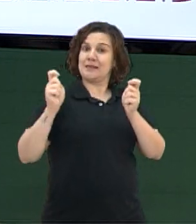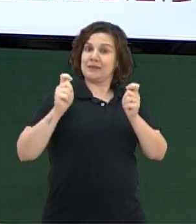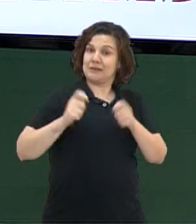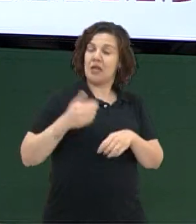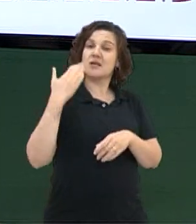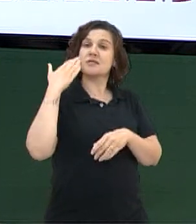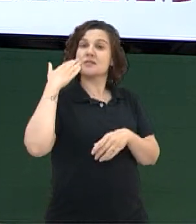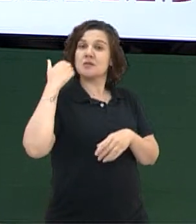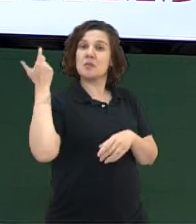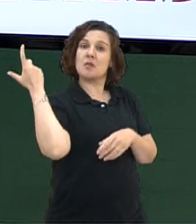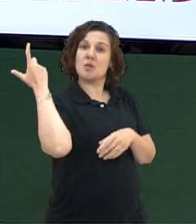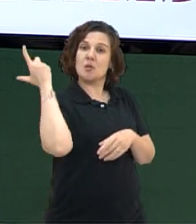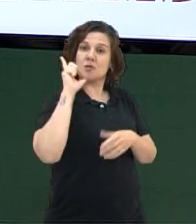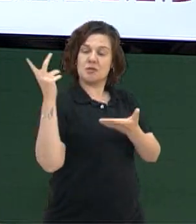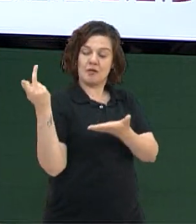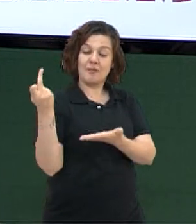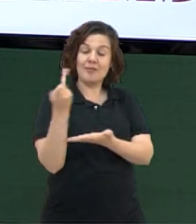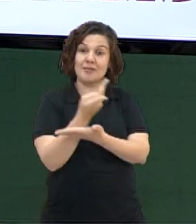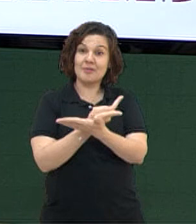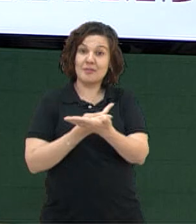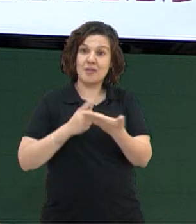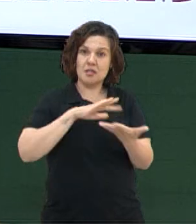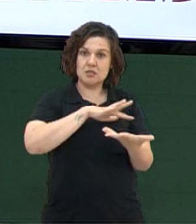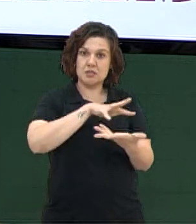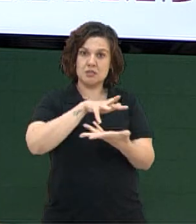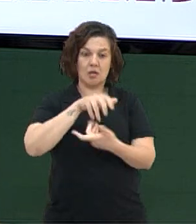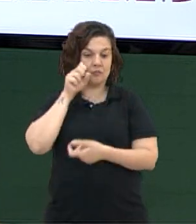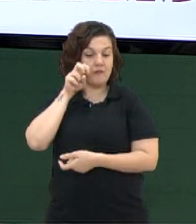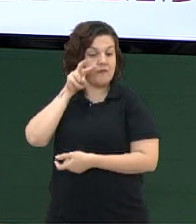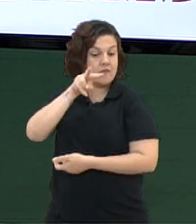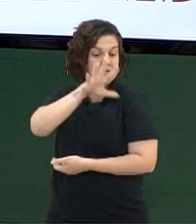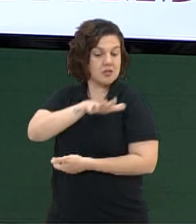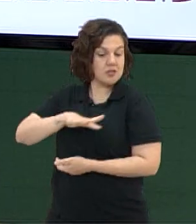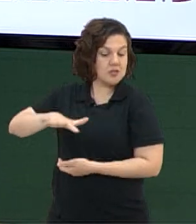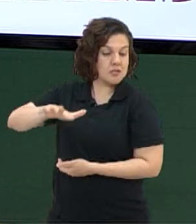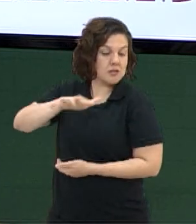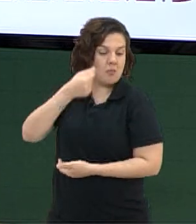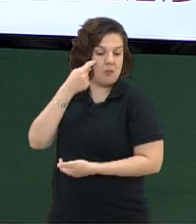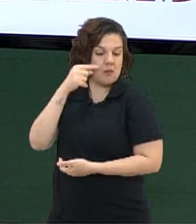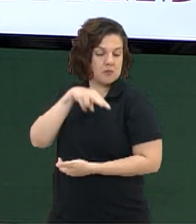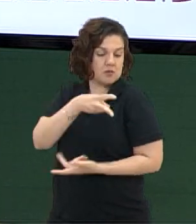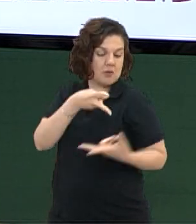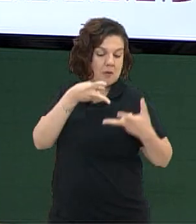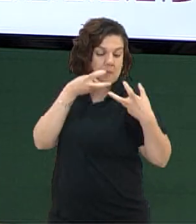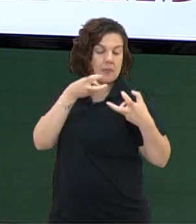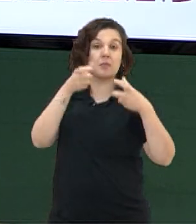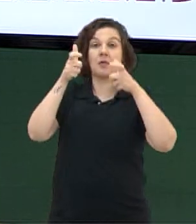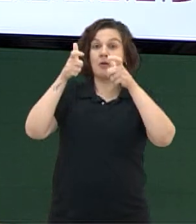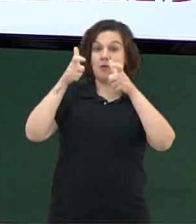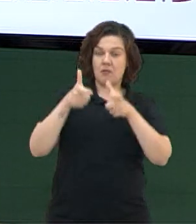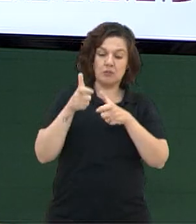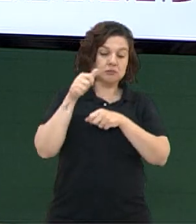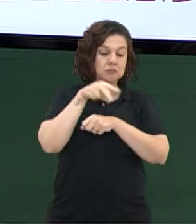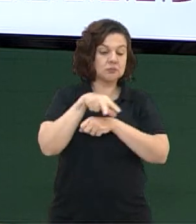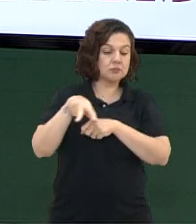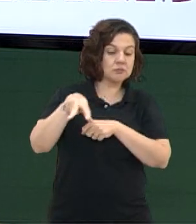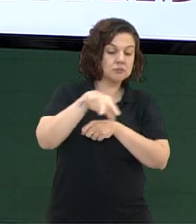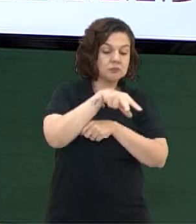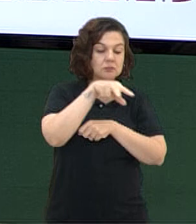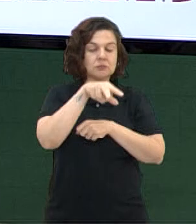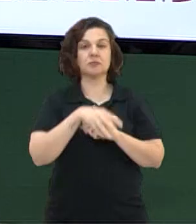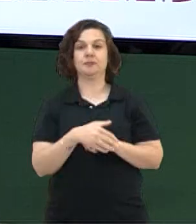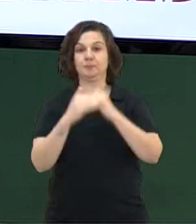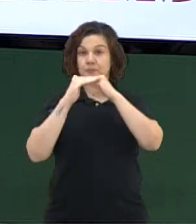de representar a superfície terrestre vista de cima a partir da percepção que eles tinham vendo no